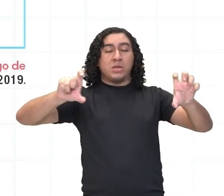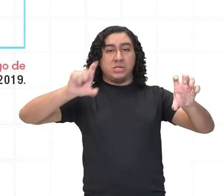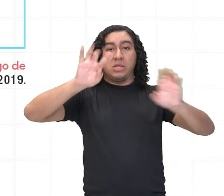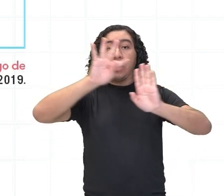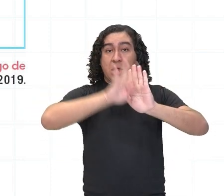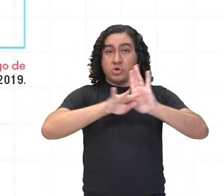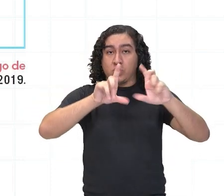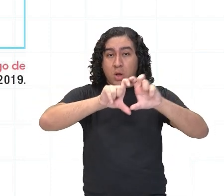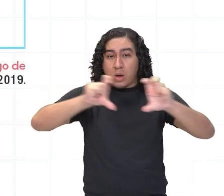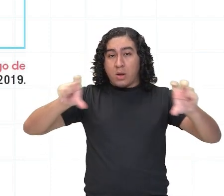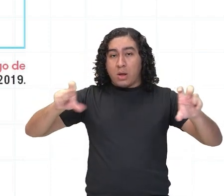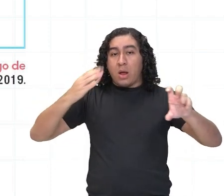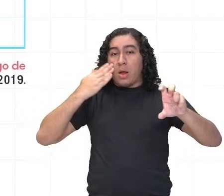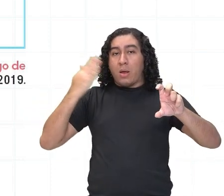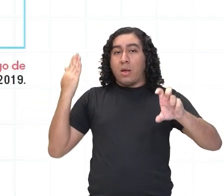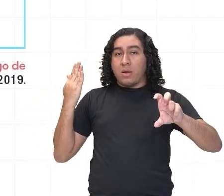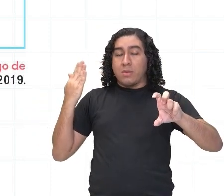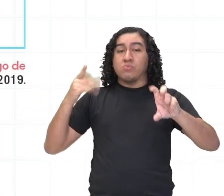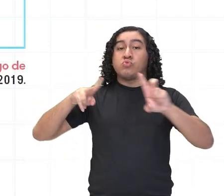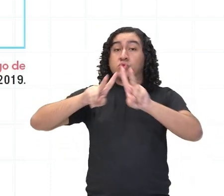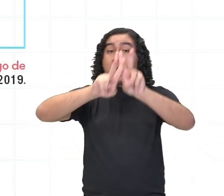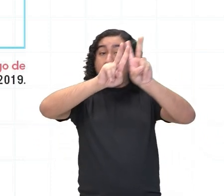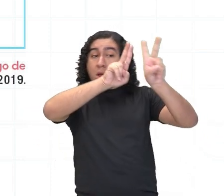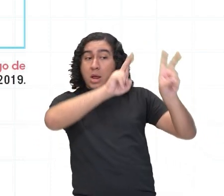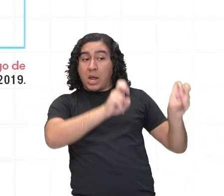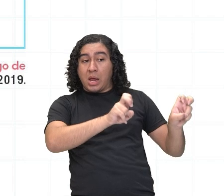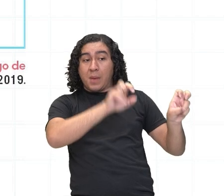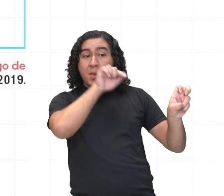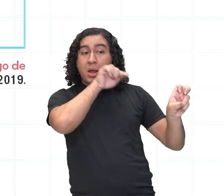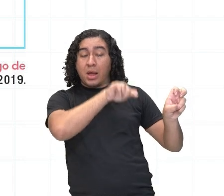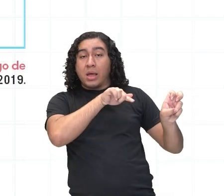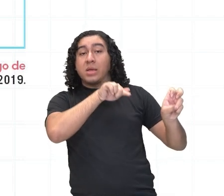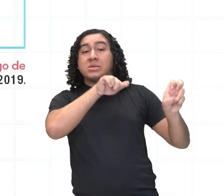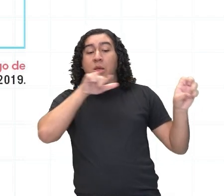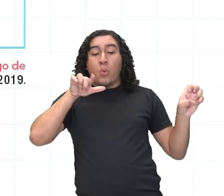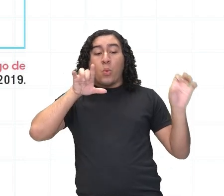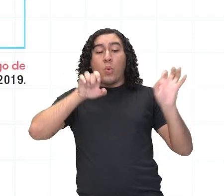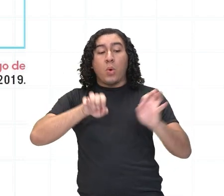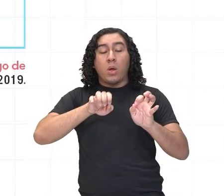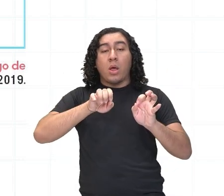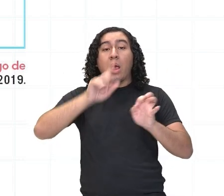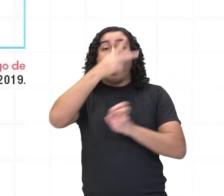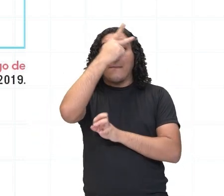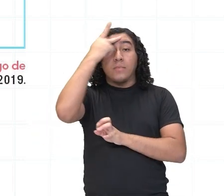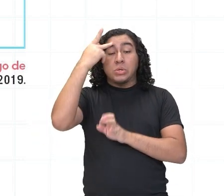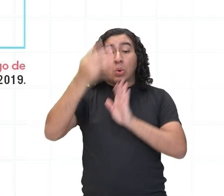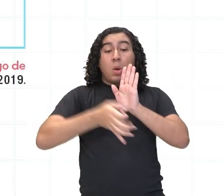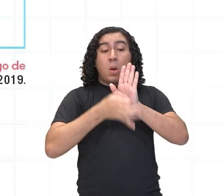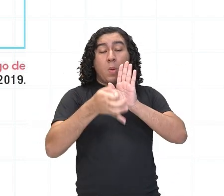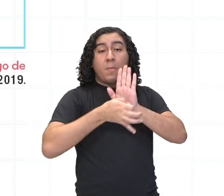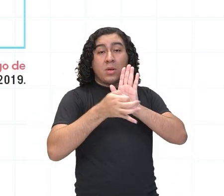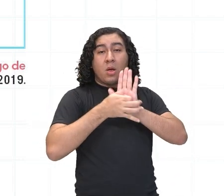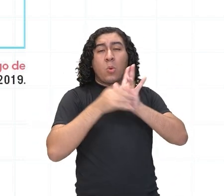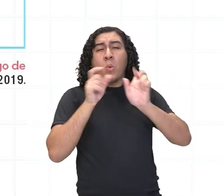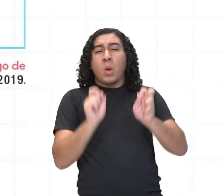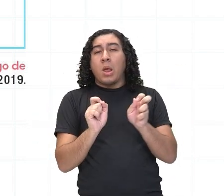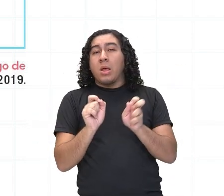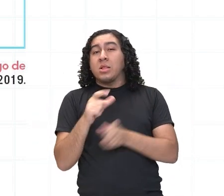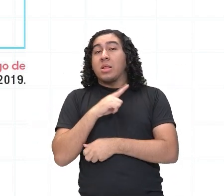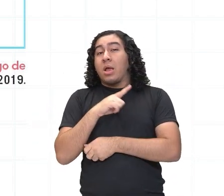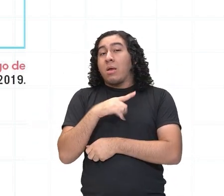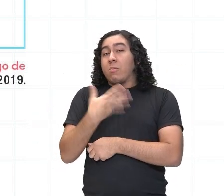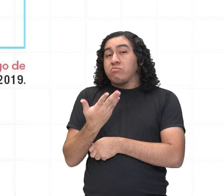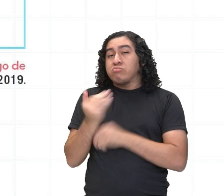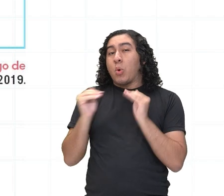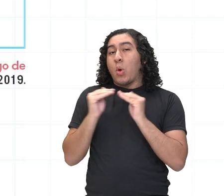que sobre essa temática, sobre esta problemática que o articulista apresenta, ele está fazendo o quê? Ele está